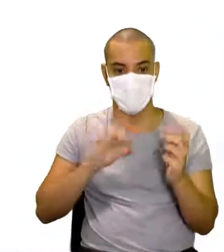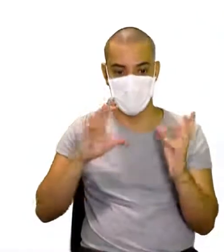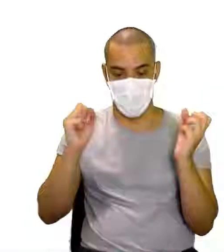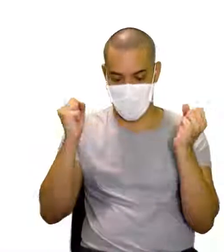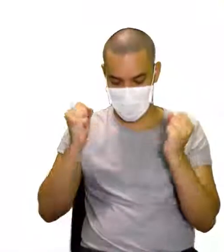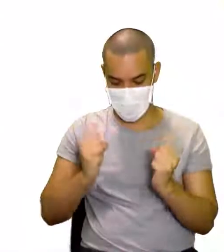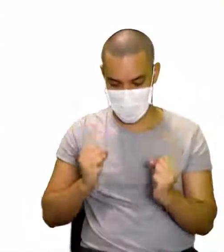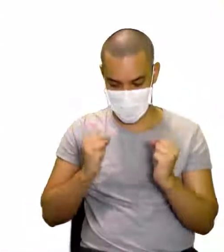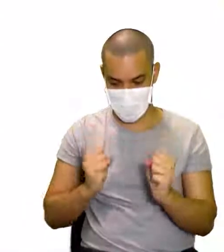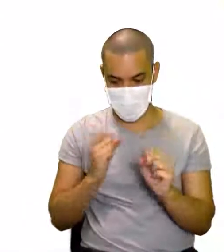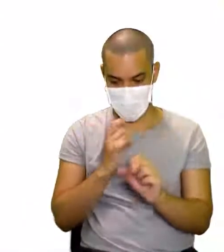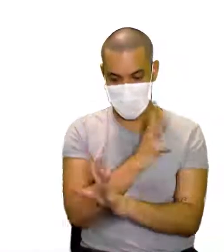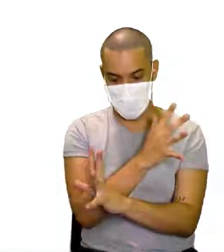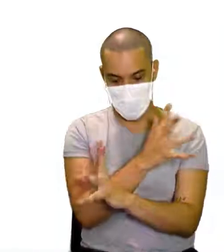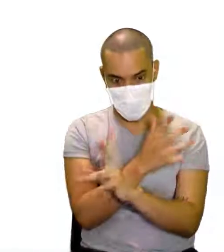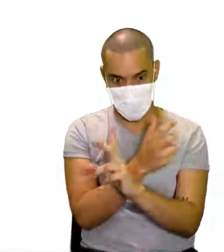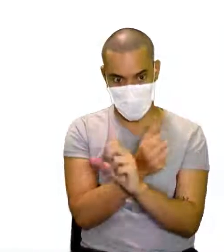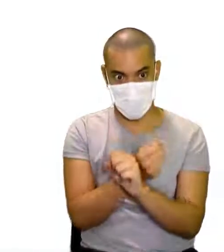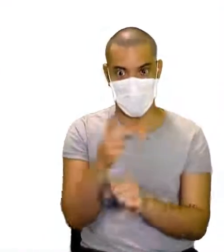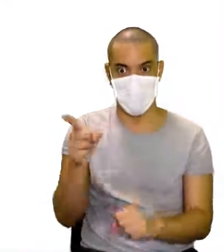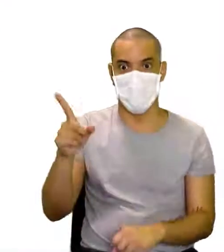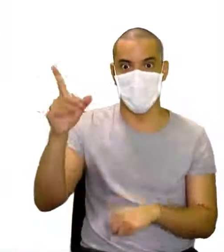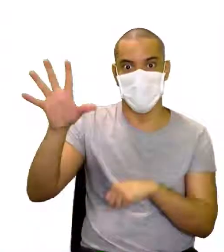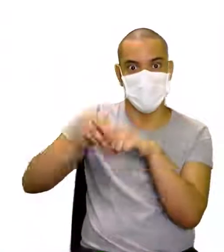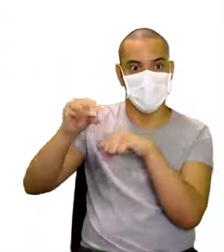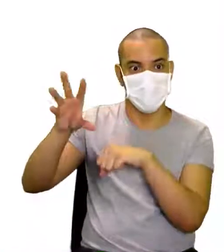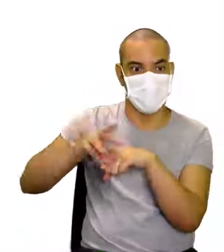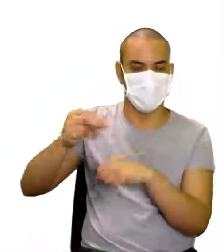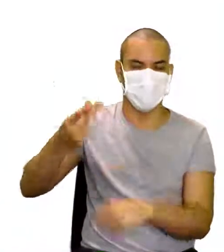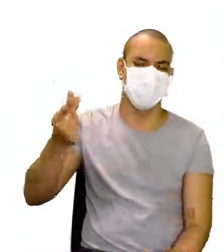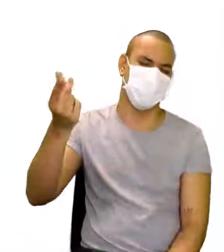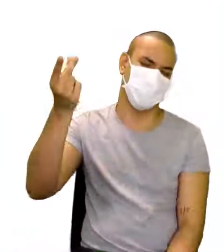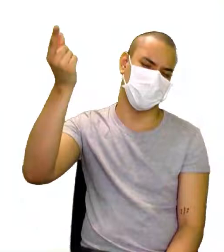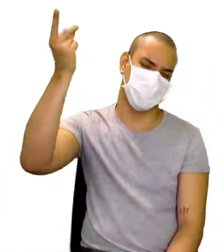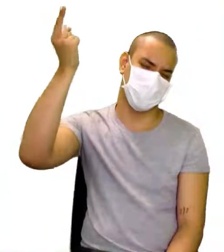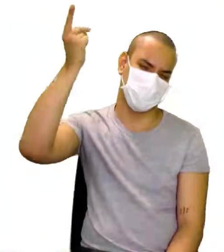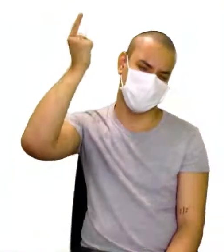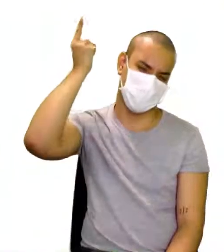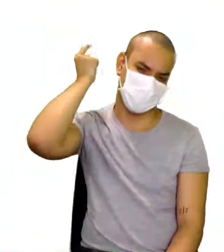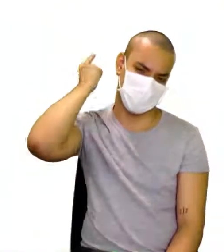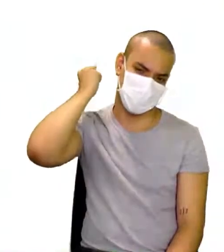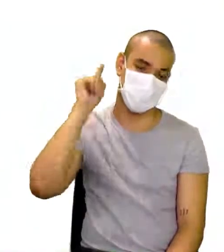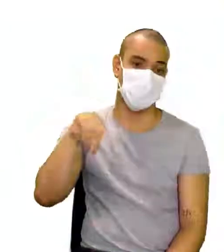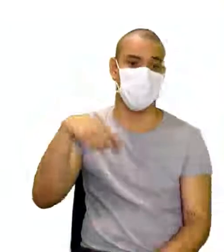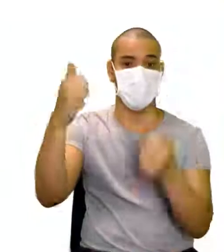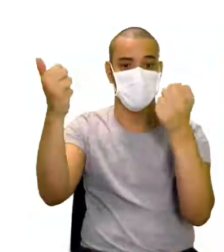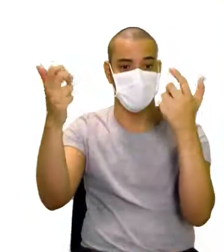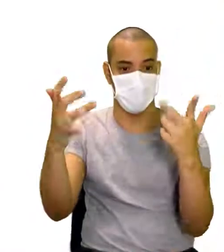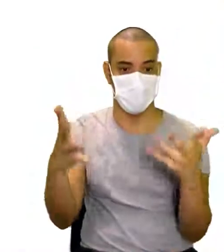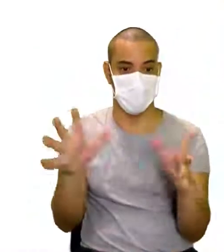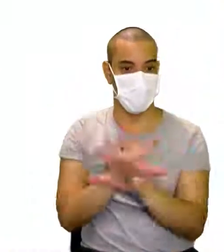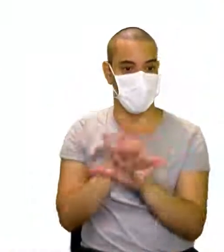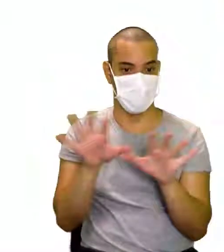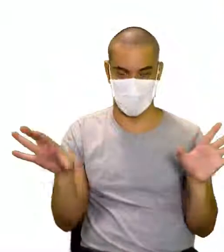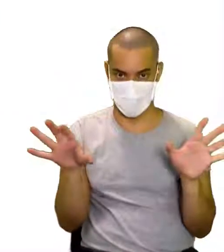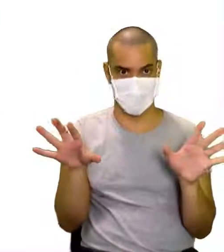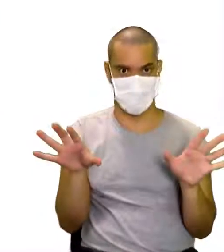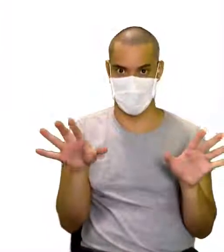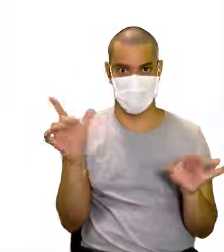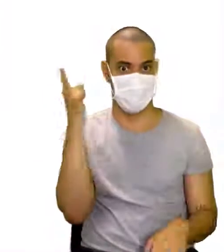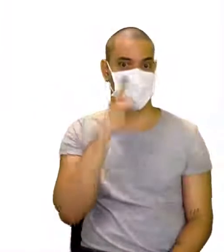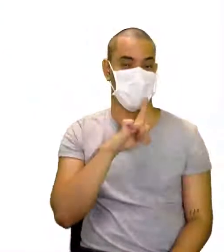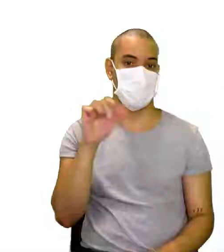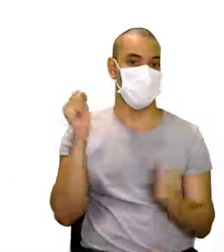atração. Então, né, com o conhecimento que ele tinha naquela época lá, foi uma explicação que ele conseguiu